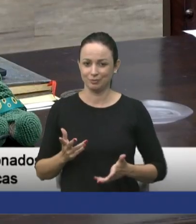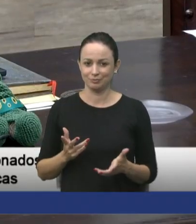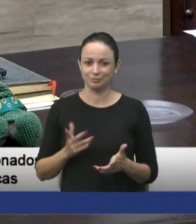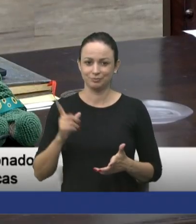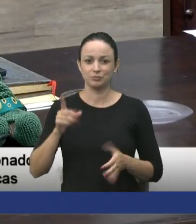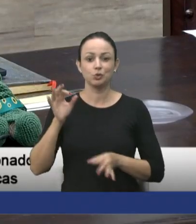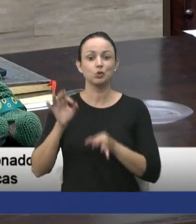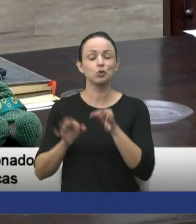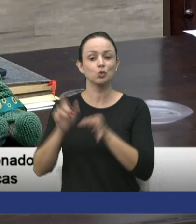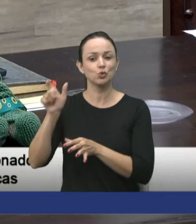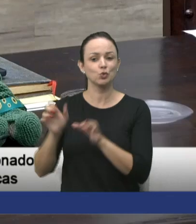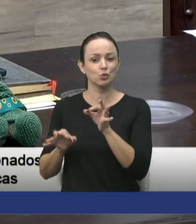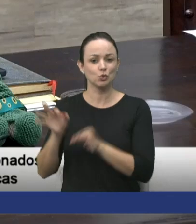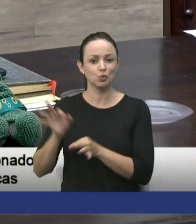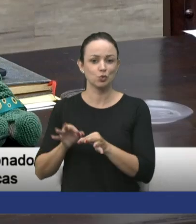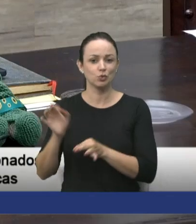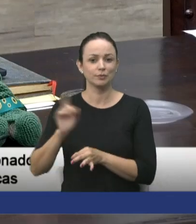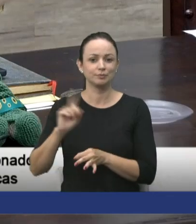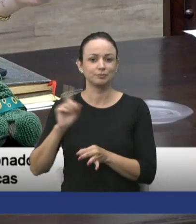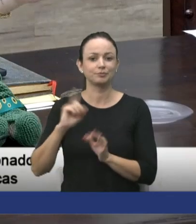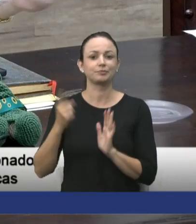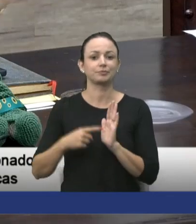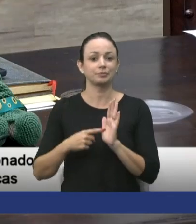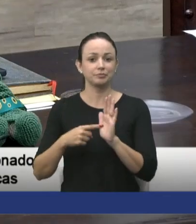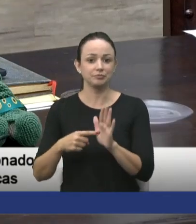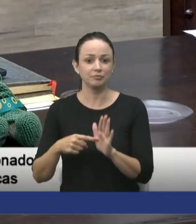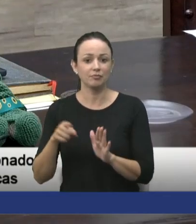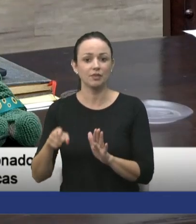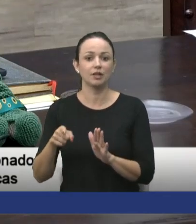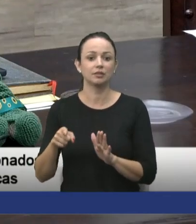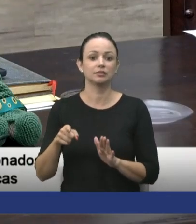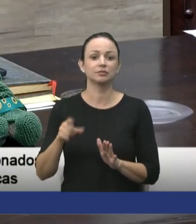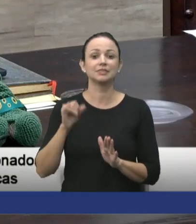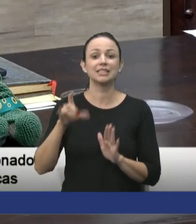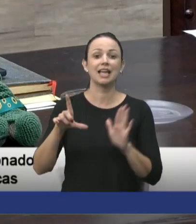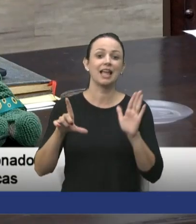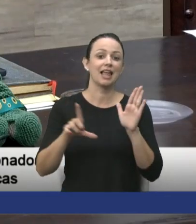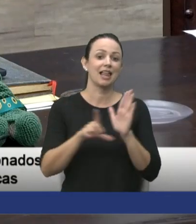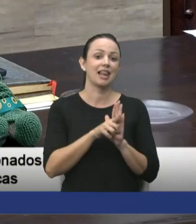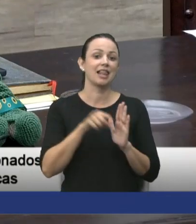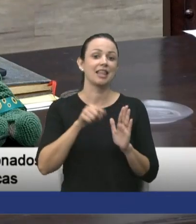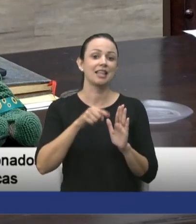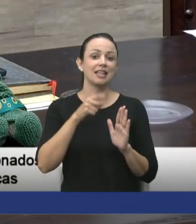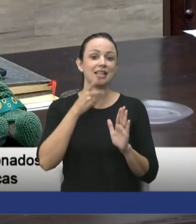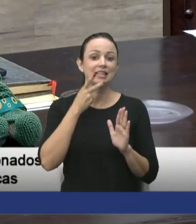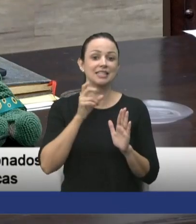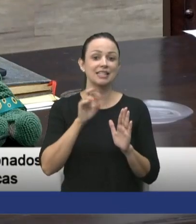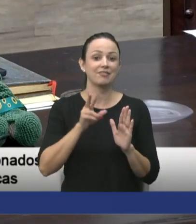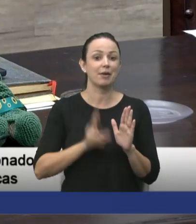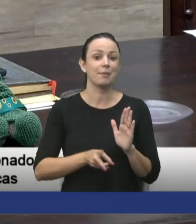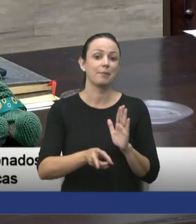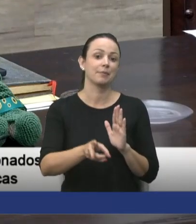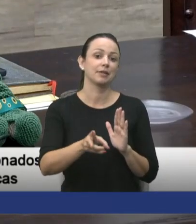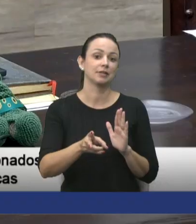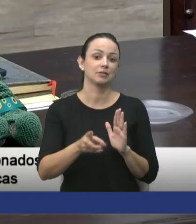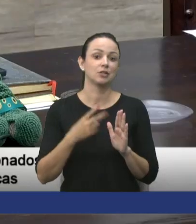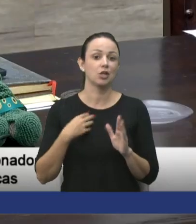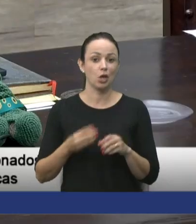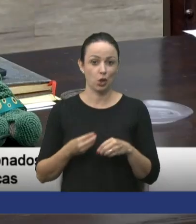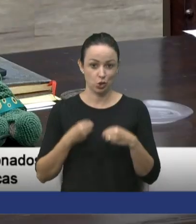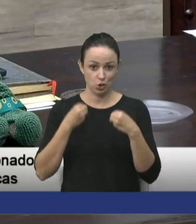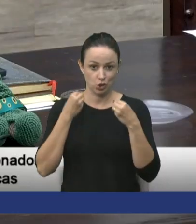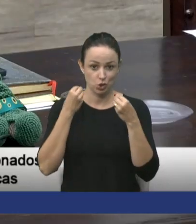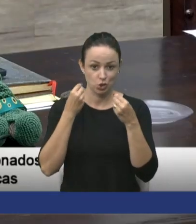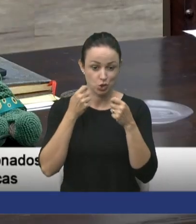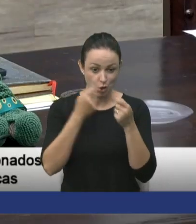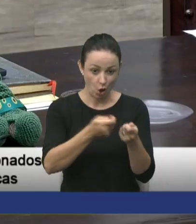poder ficar condicionando, eu ficar reapresentando esse laudo, se a legislação falar que ele é permanente. Então, eu entrego o direito para